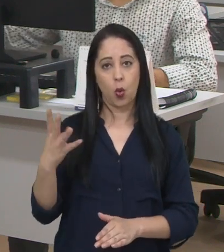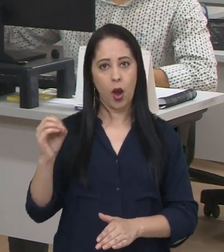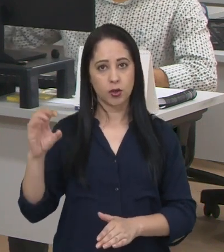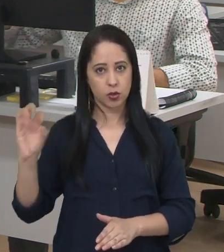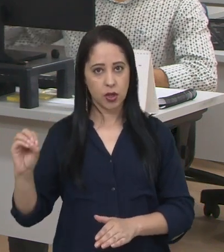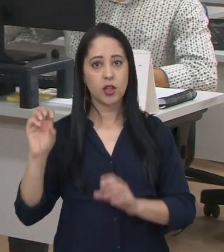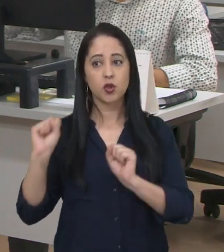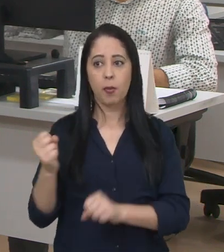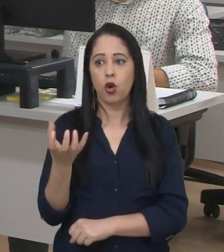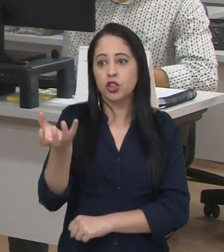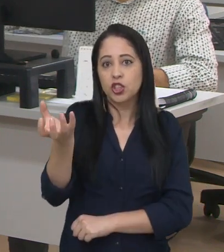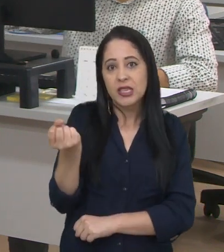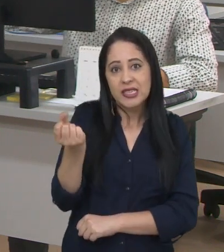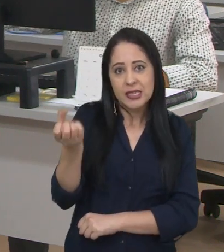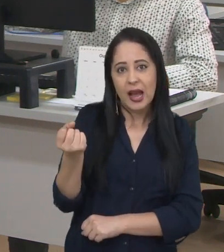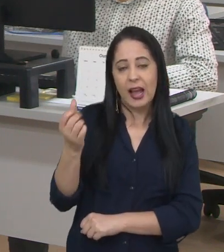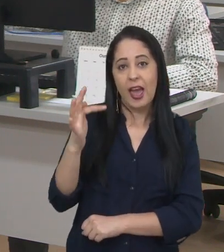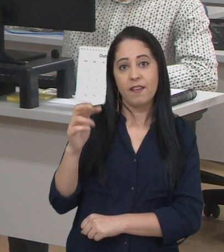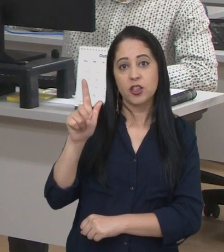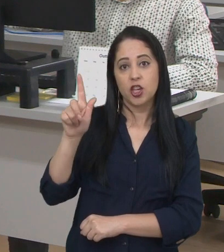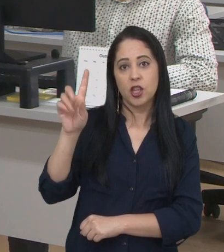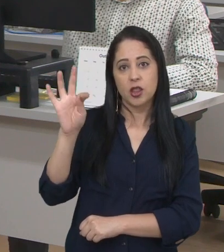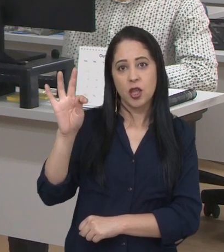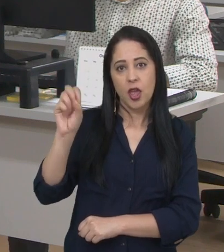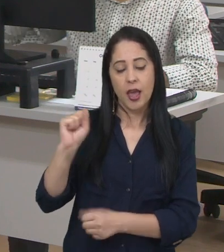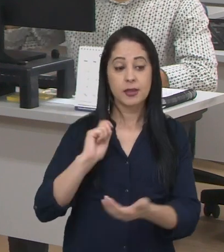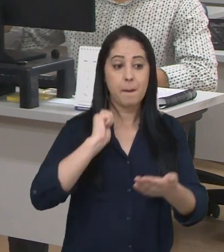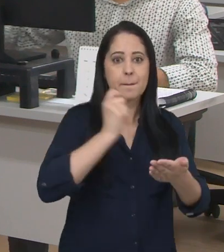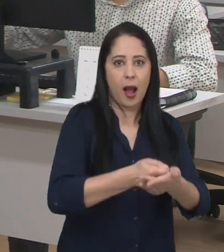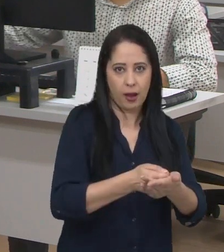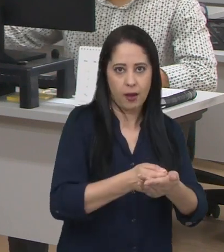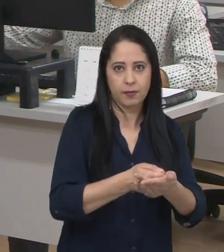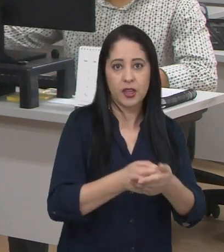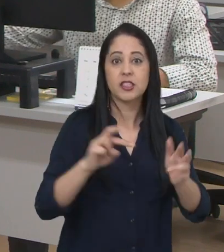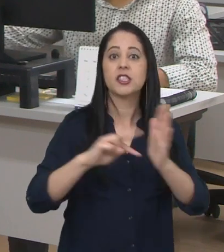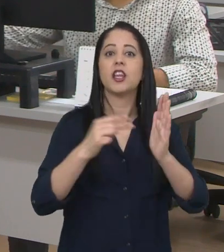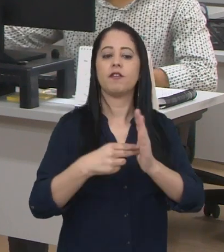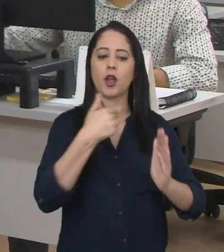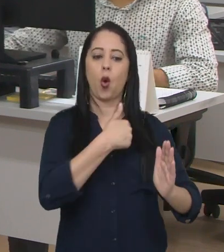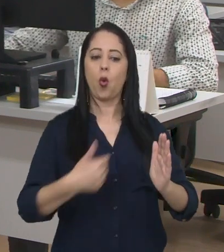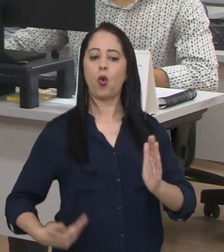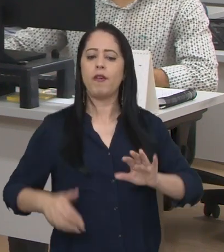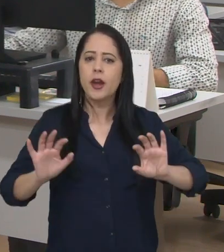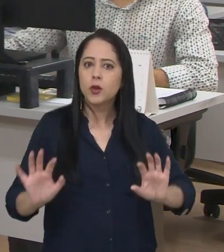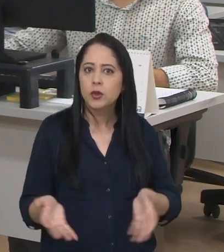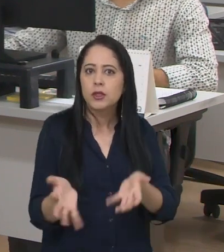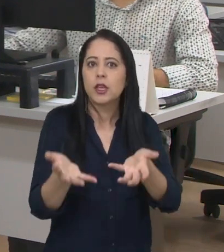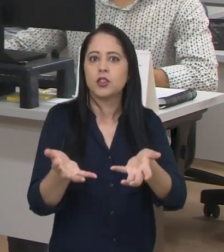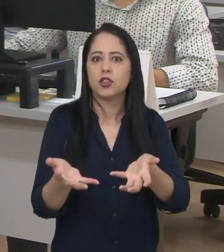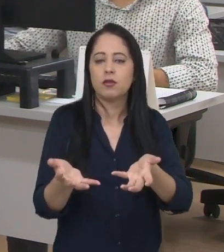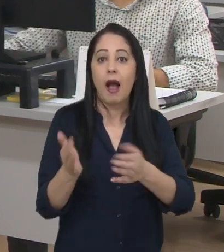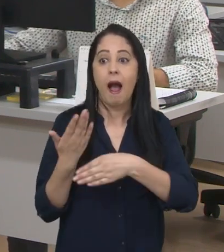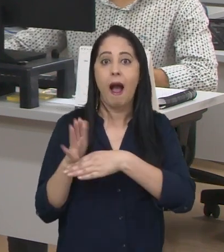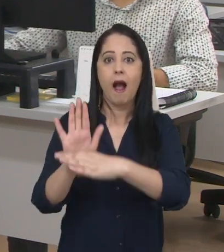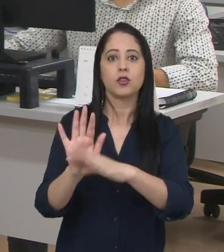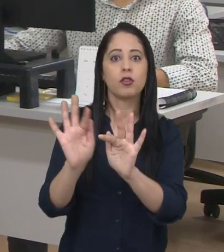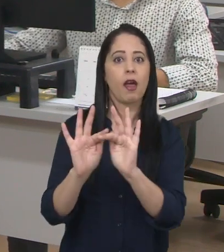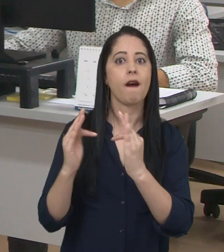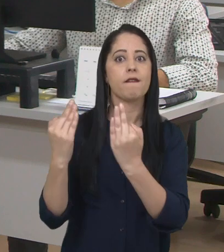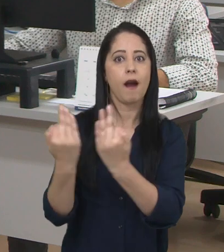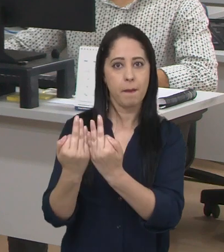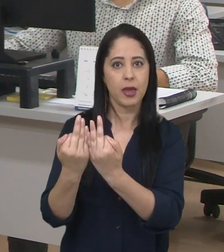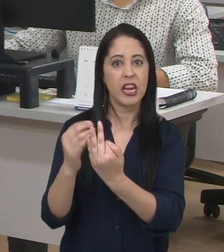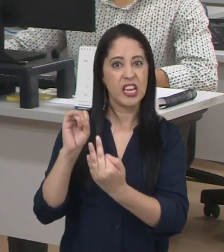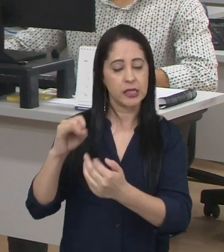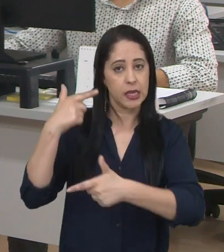futuros do FGTS para quitar os débitos essa foi uma forma que o governo encontrou para tentar oferecer uma espécie de calção a quem